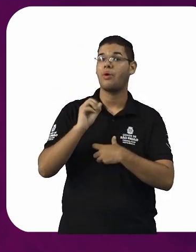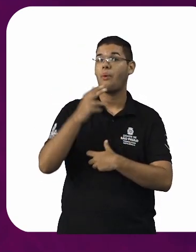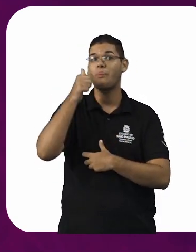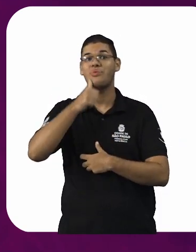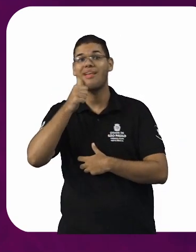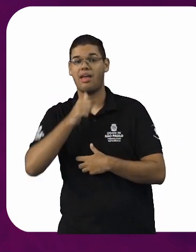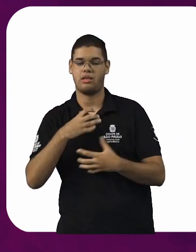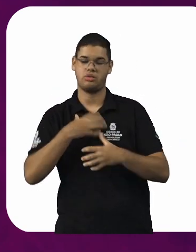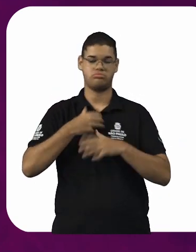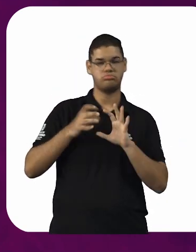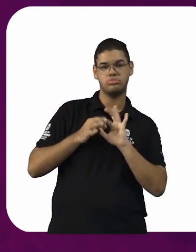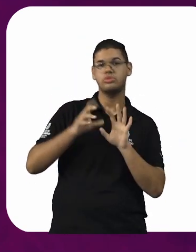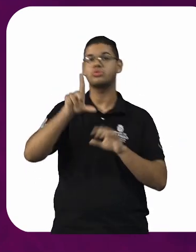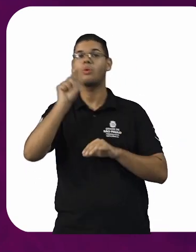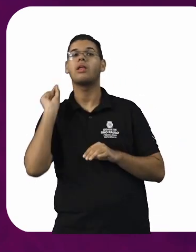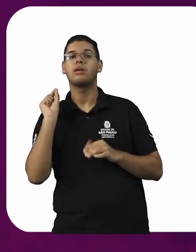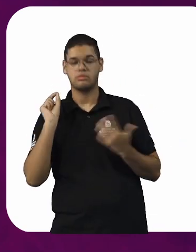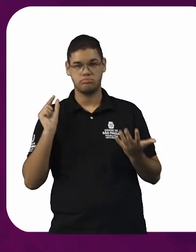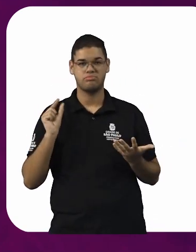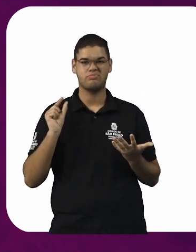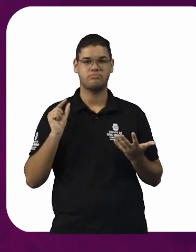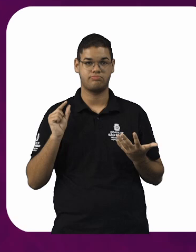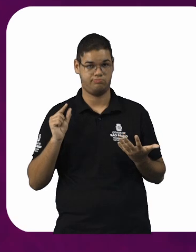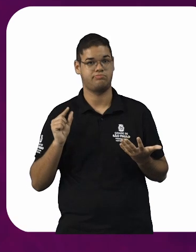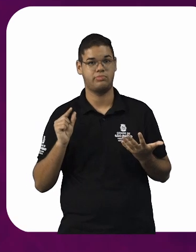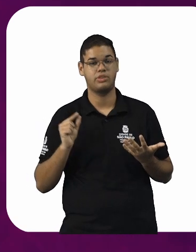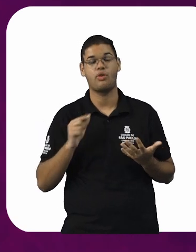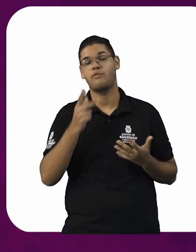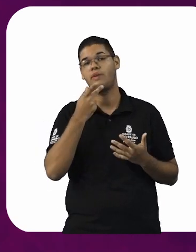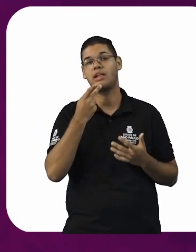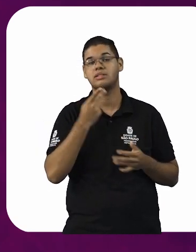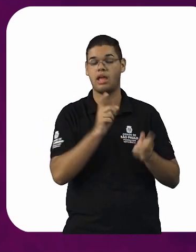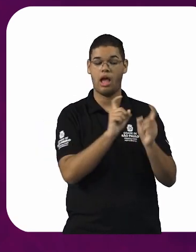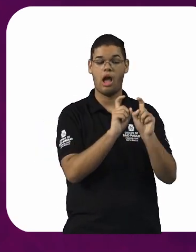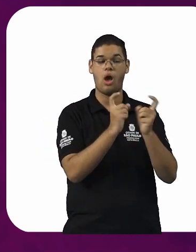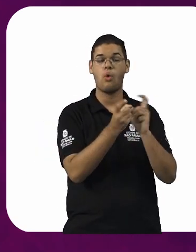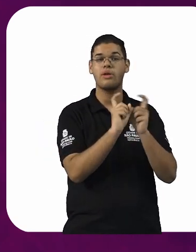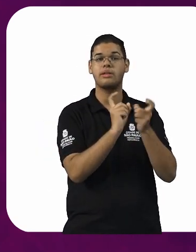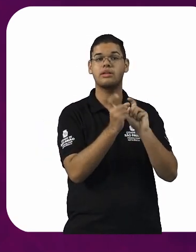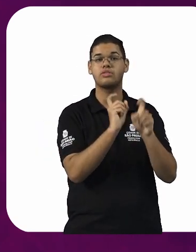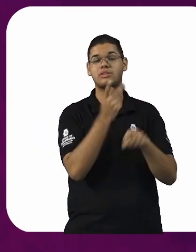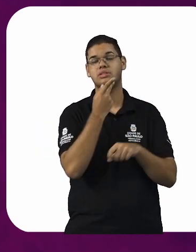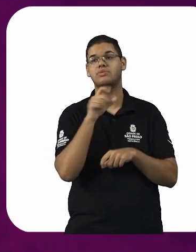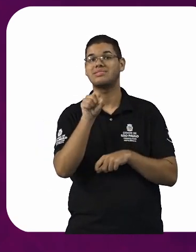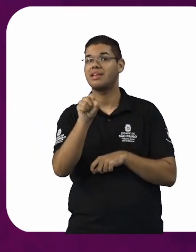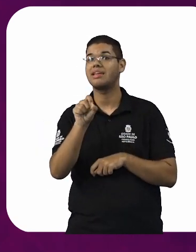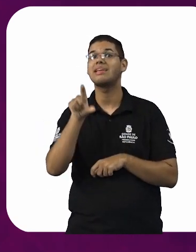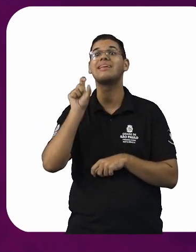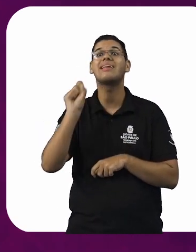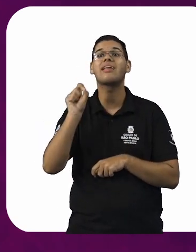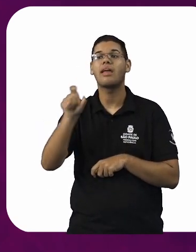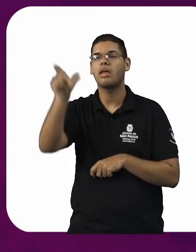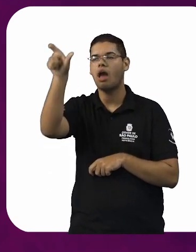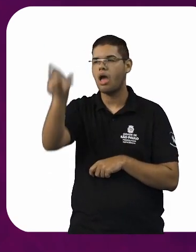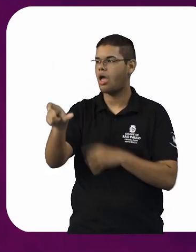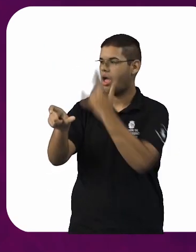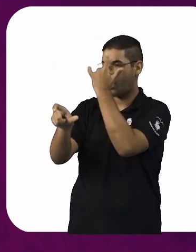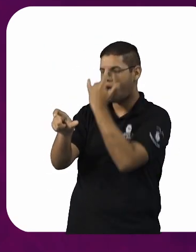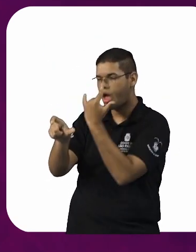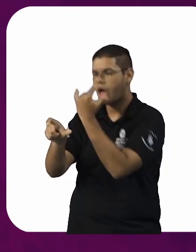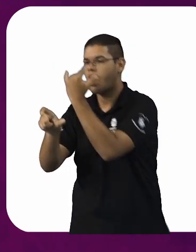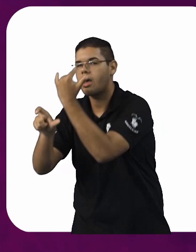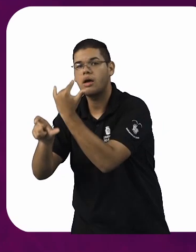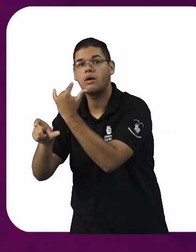mulher. Então, a gente fala, a orientação sexual é quem te atrai, quem você ama. Identidade de gênero é como você